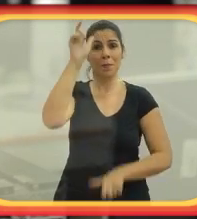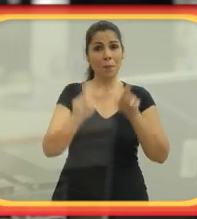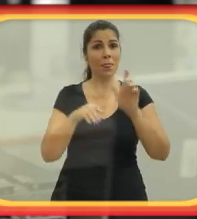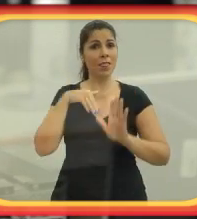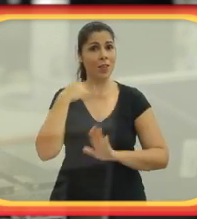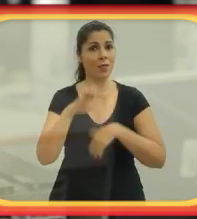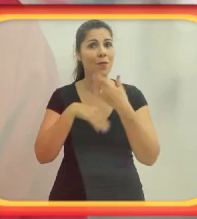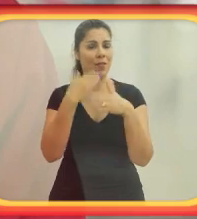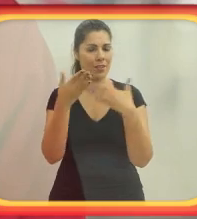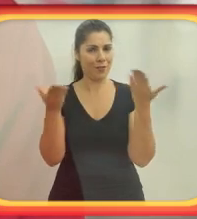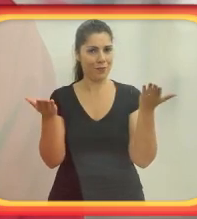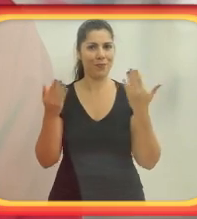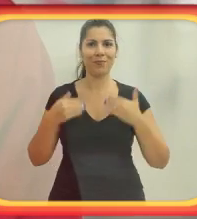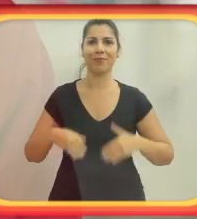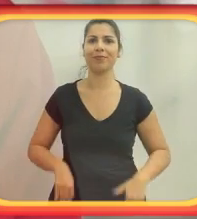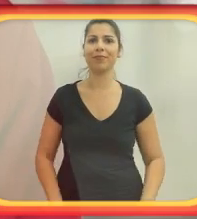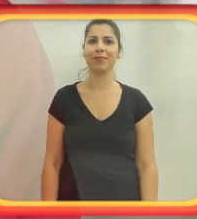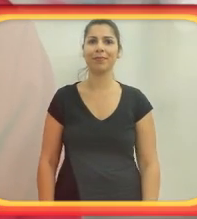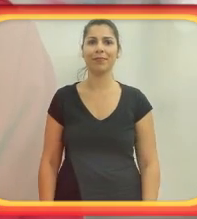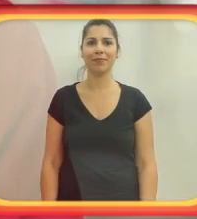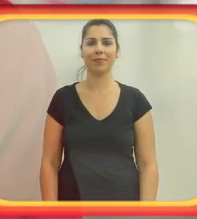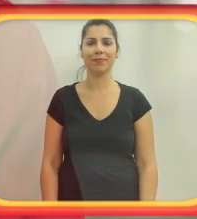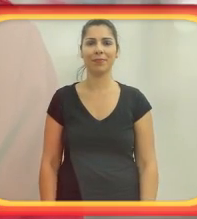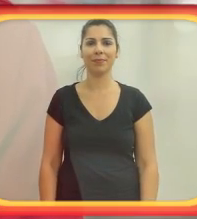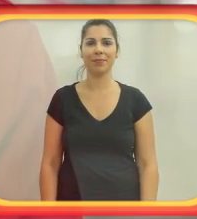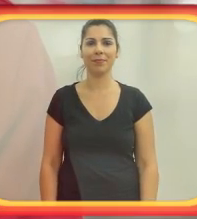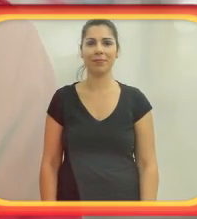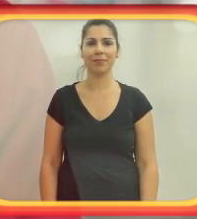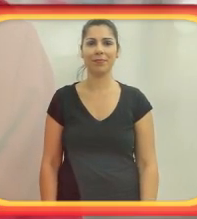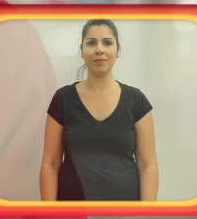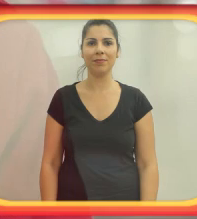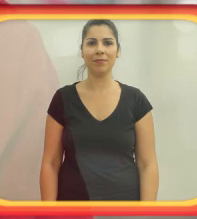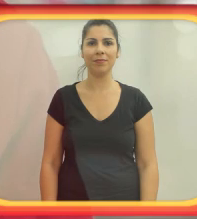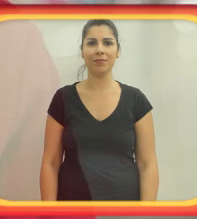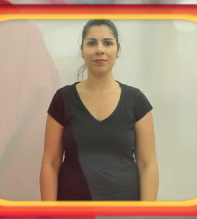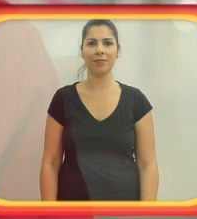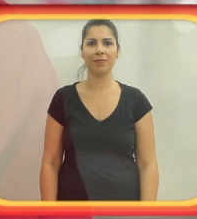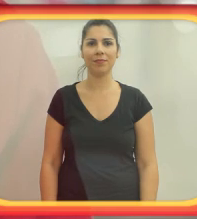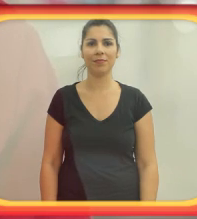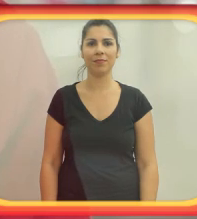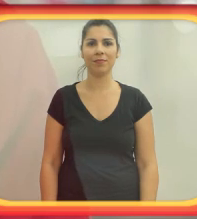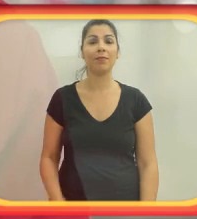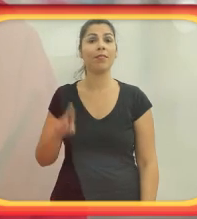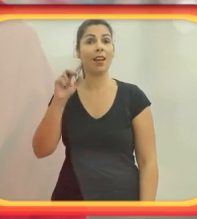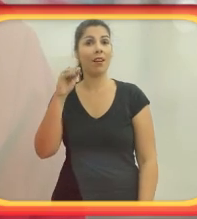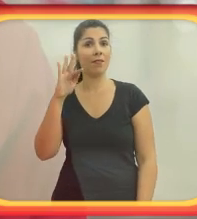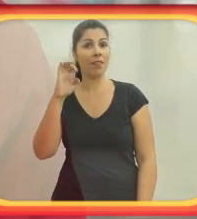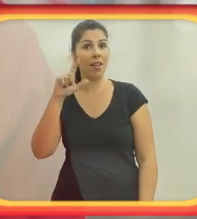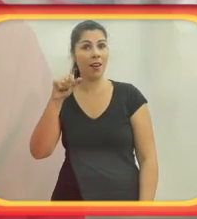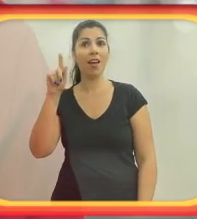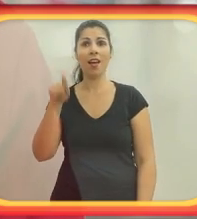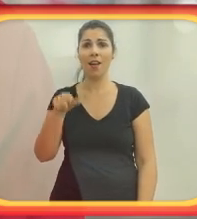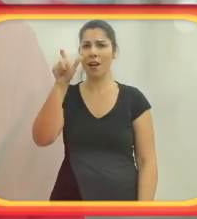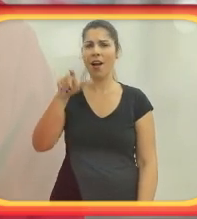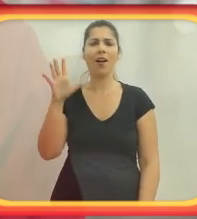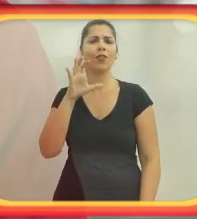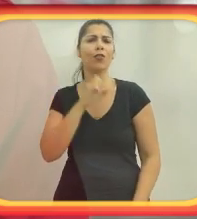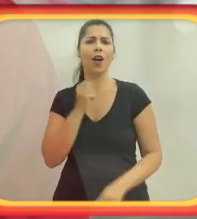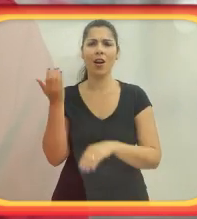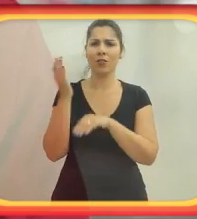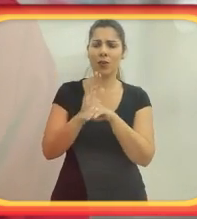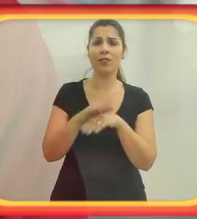ver a pessoa se desenvolvendo. O Rafael Argento, ele adora me ajudar. Aliás, ele tira as dúvidas, ele ficou interessado pelo meu